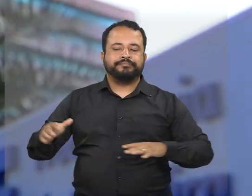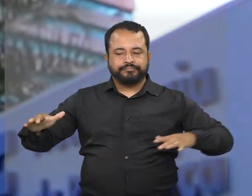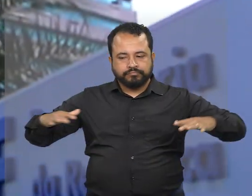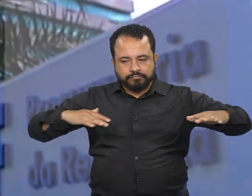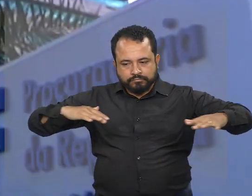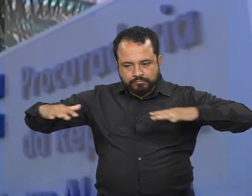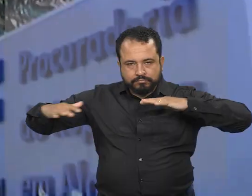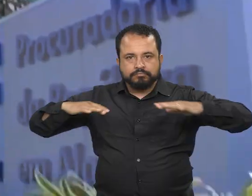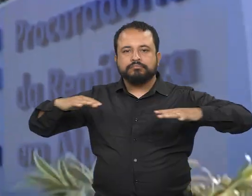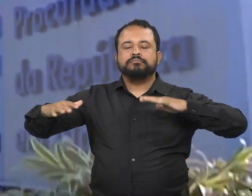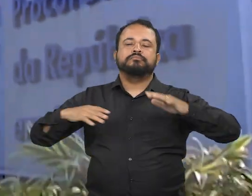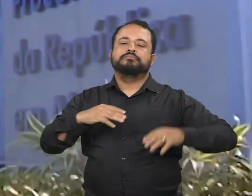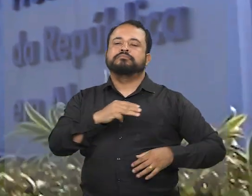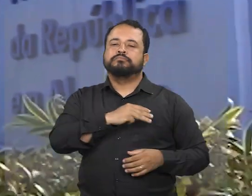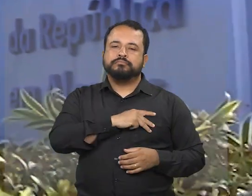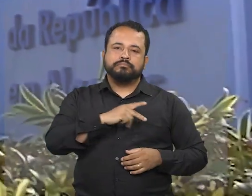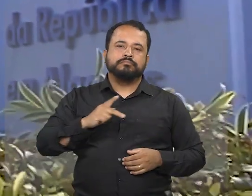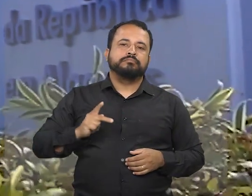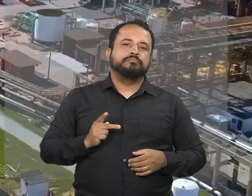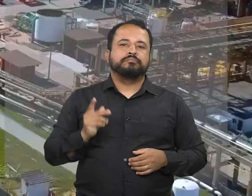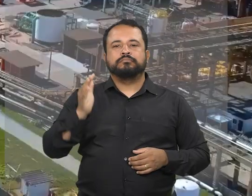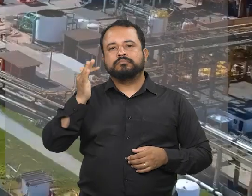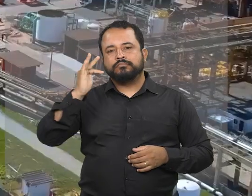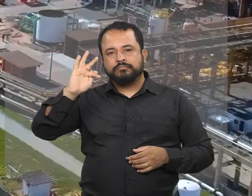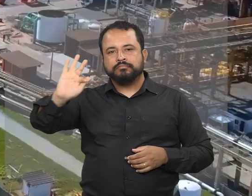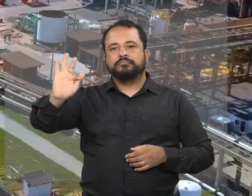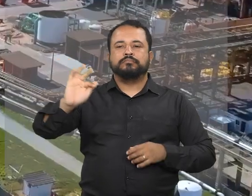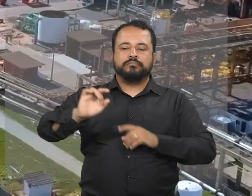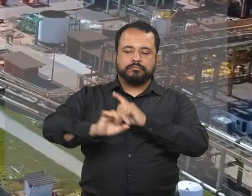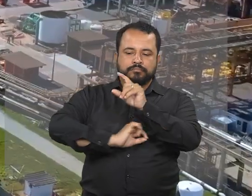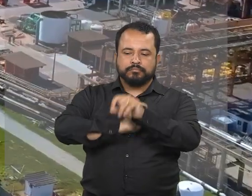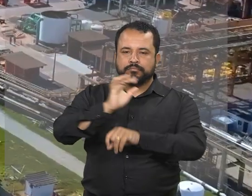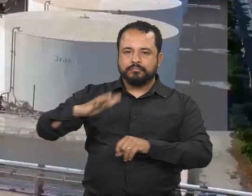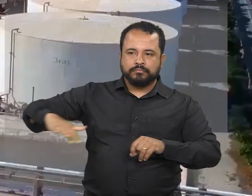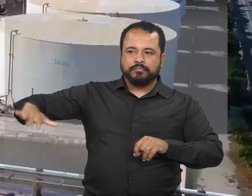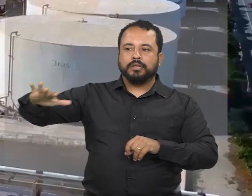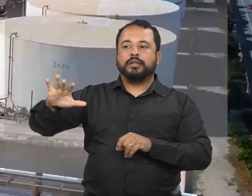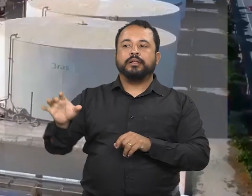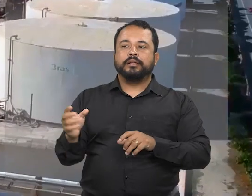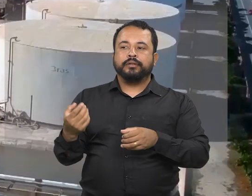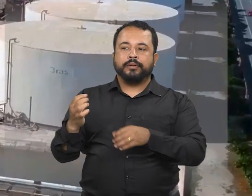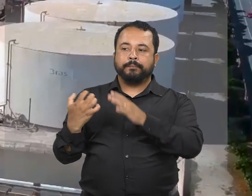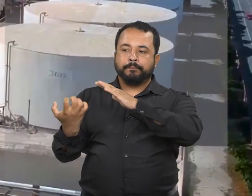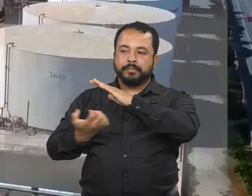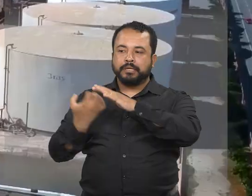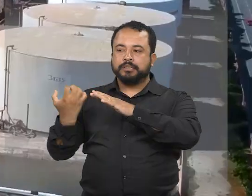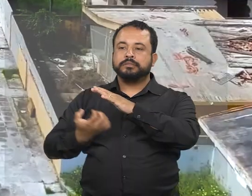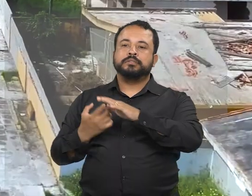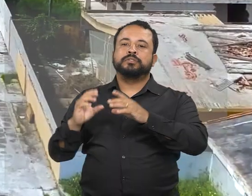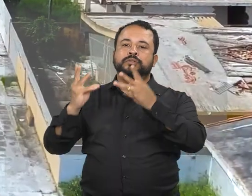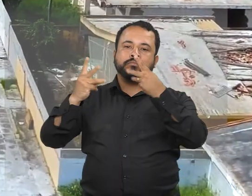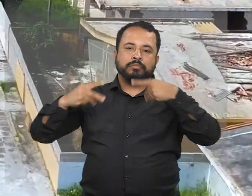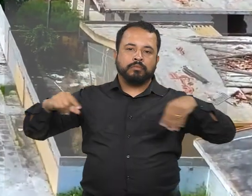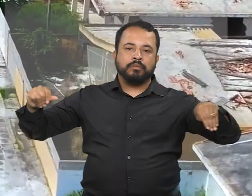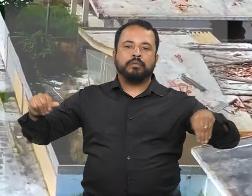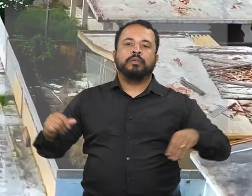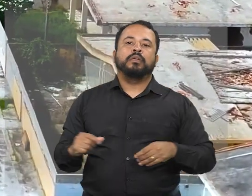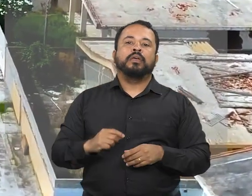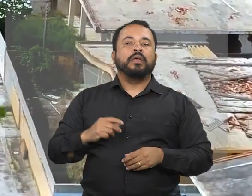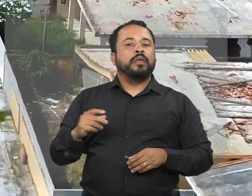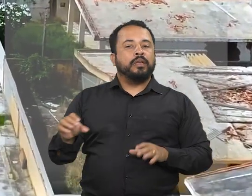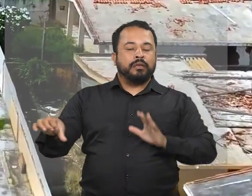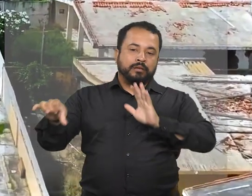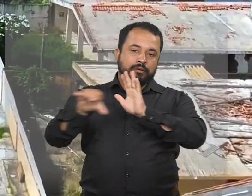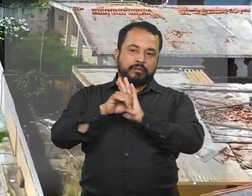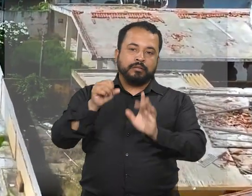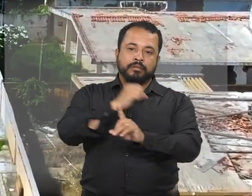Desde os tremores, o Ministério Público Federal acompanha o afundamento de solo causado pela mineradora Braskem e que hoje é considerado o